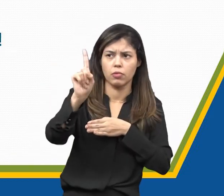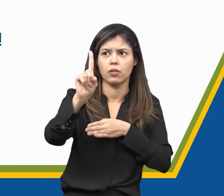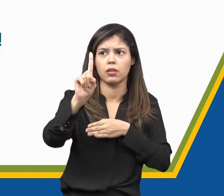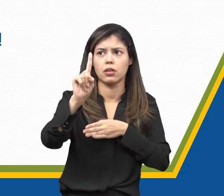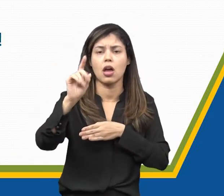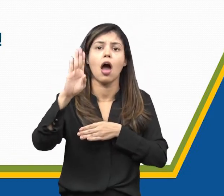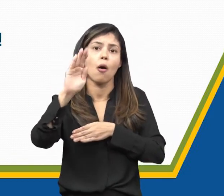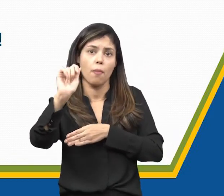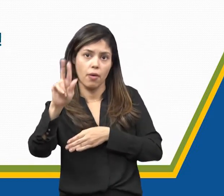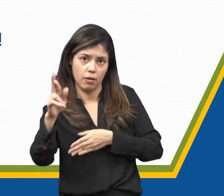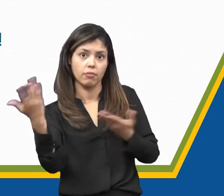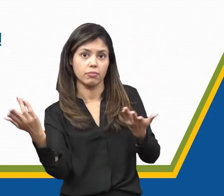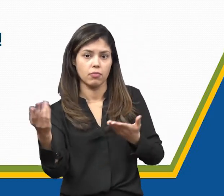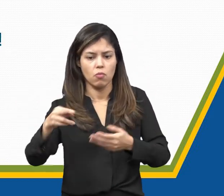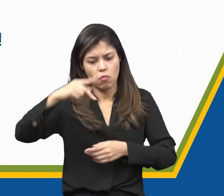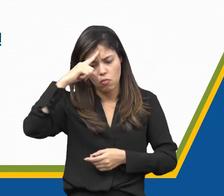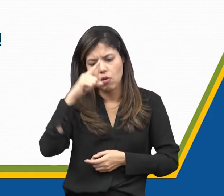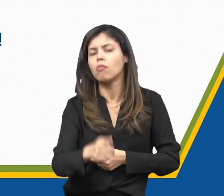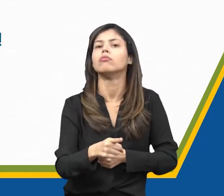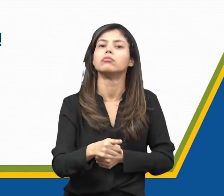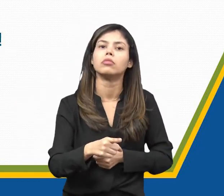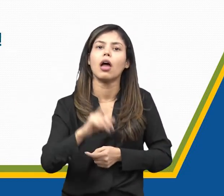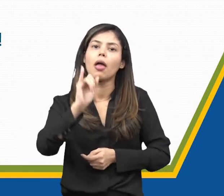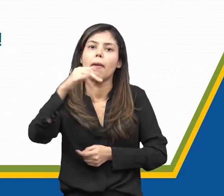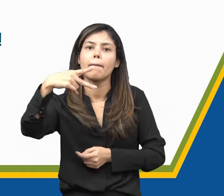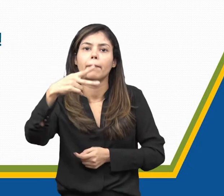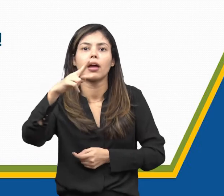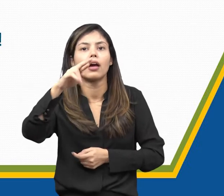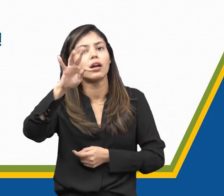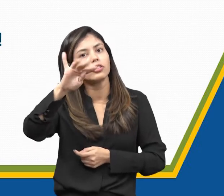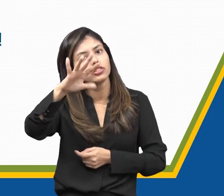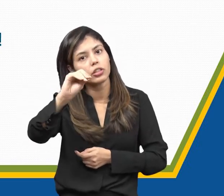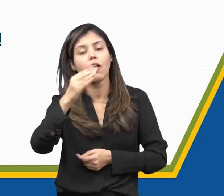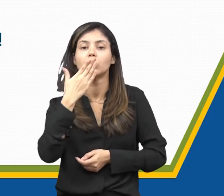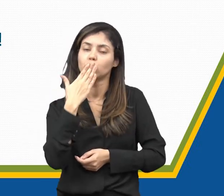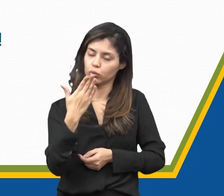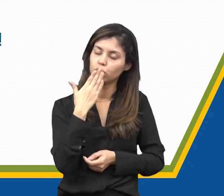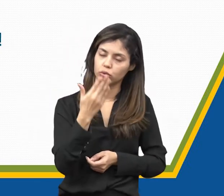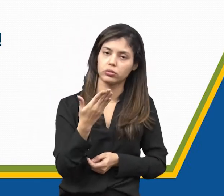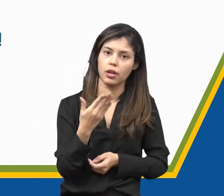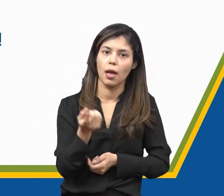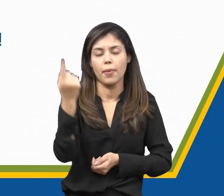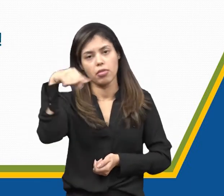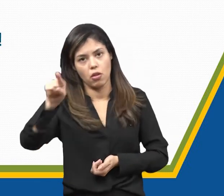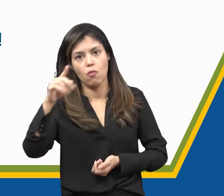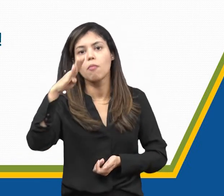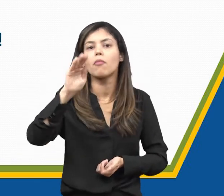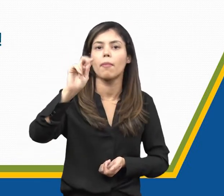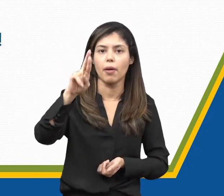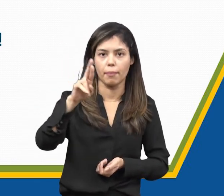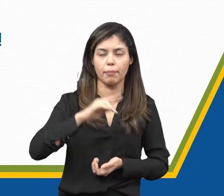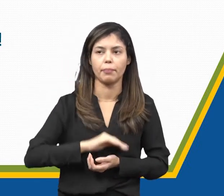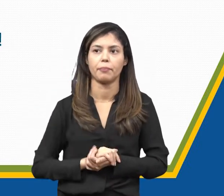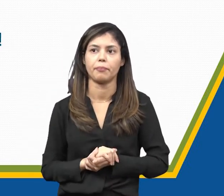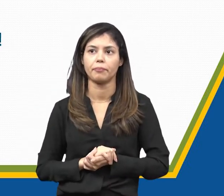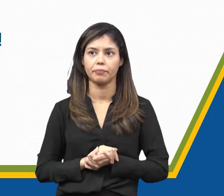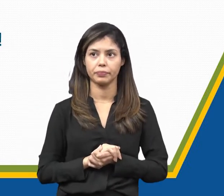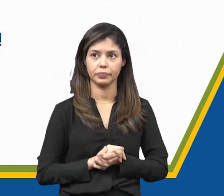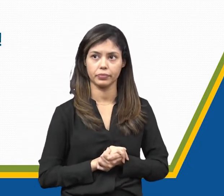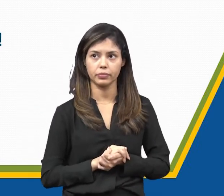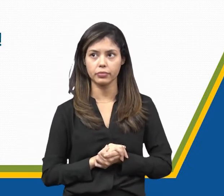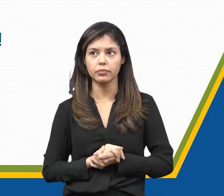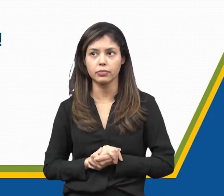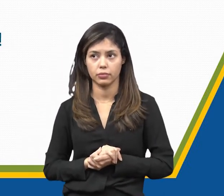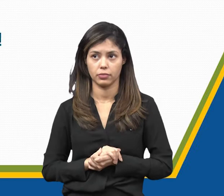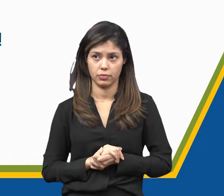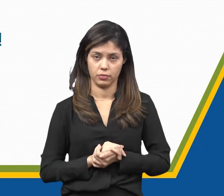a este bar. Seria uma ordem imperativa de petição, de pedido, para não ir a este bar.